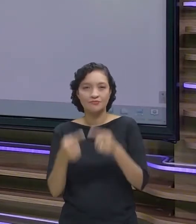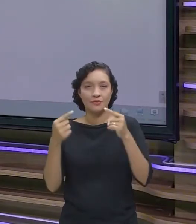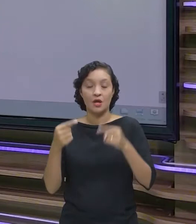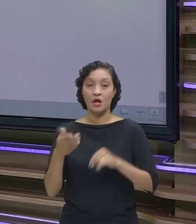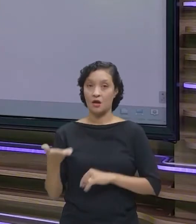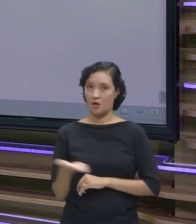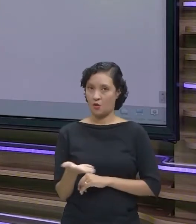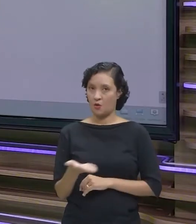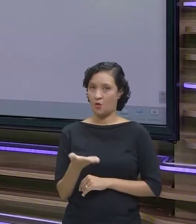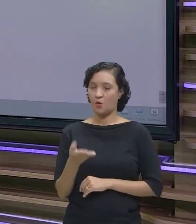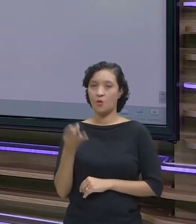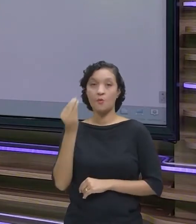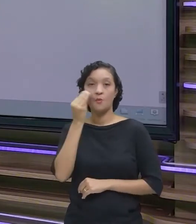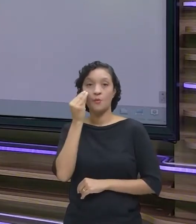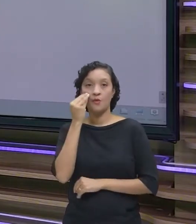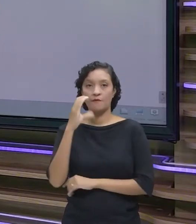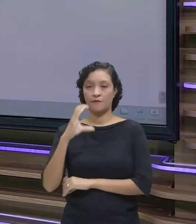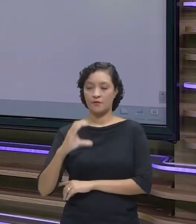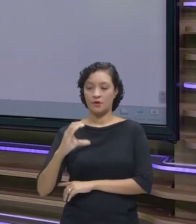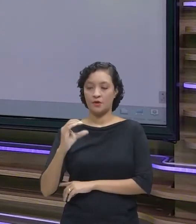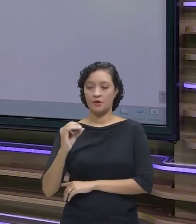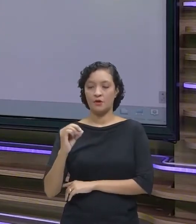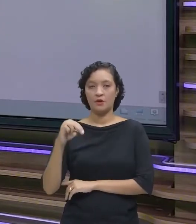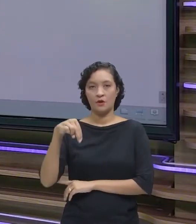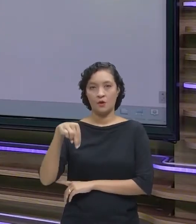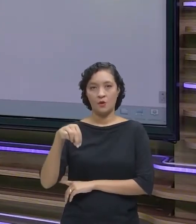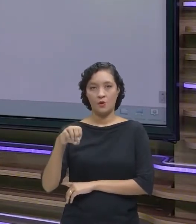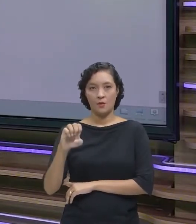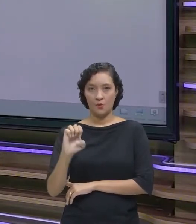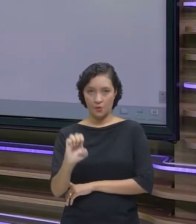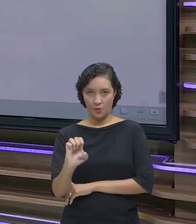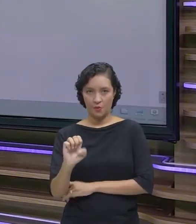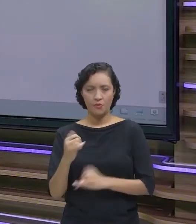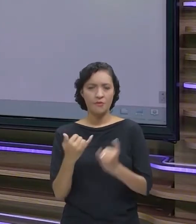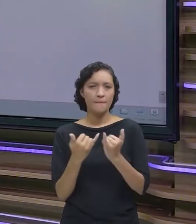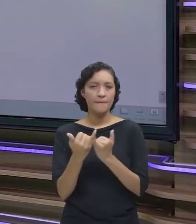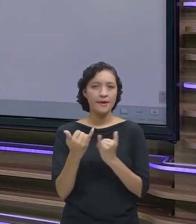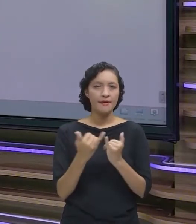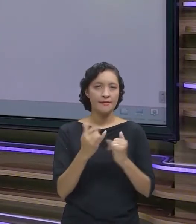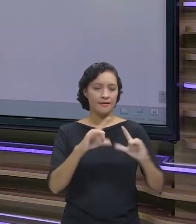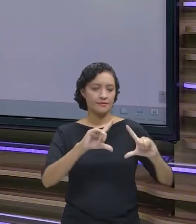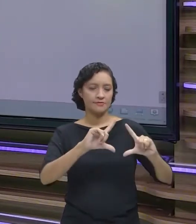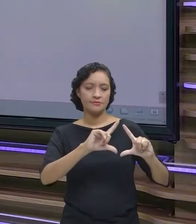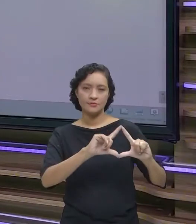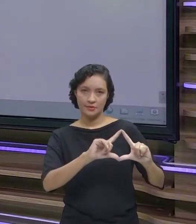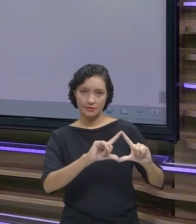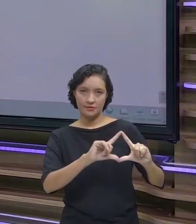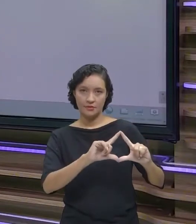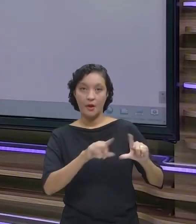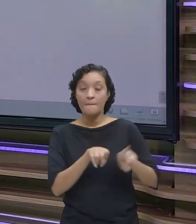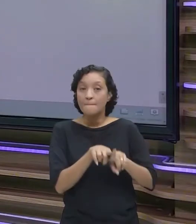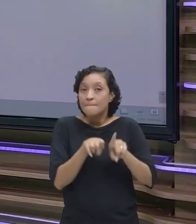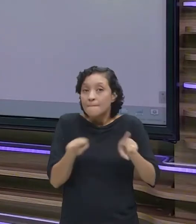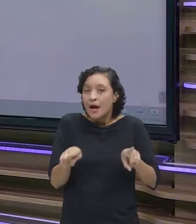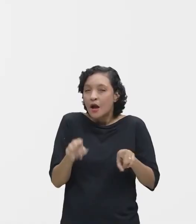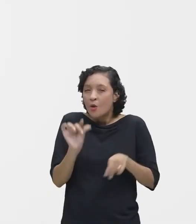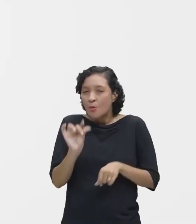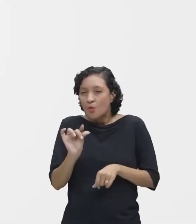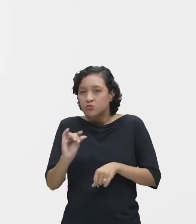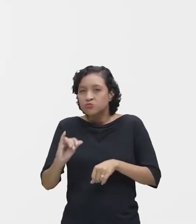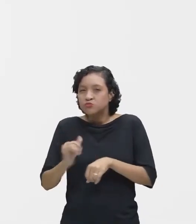cones. Cone, ele nos lembra um triângulo, mas ele é mais cheinho. Vamos ver os